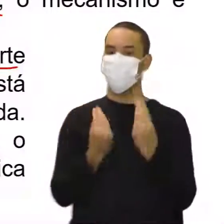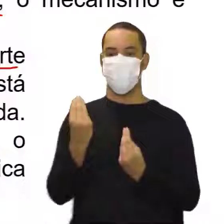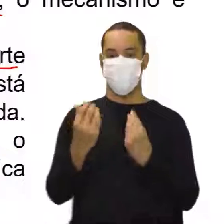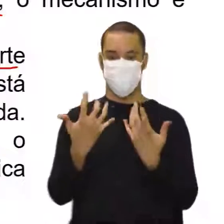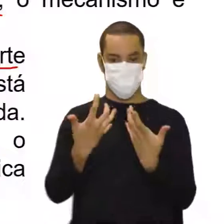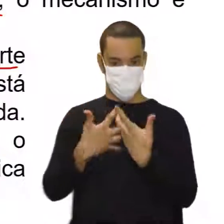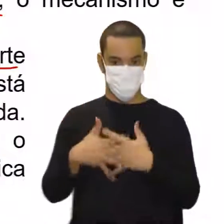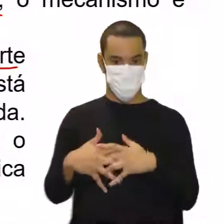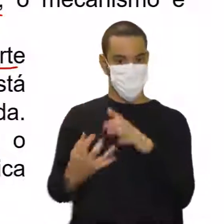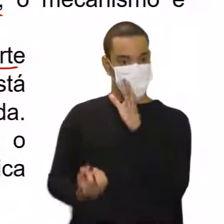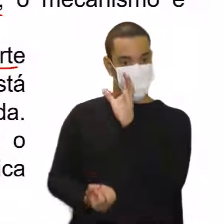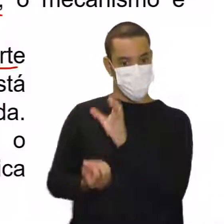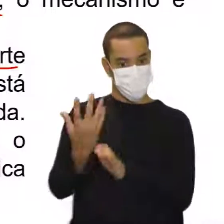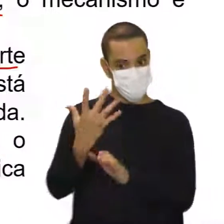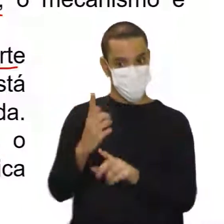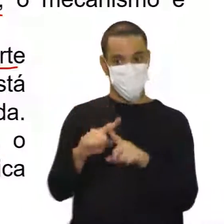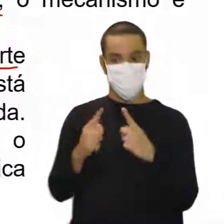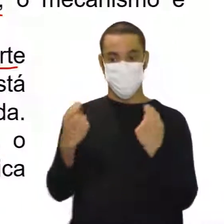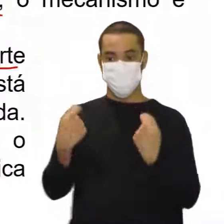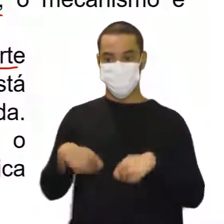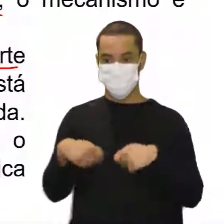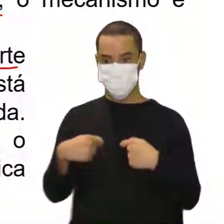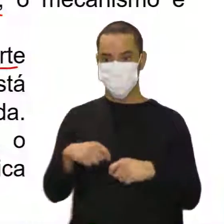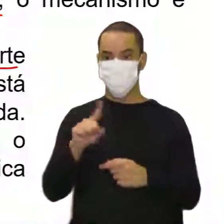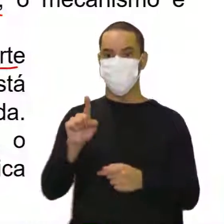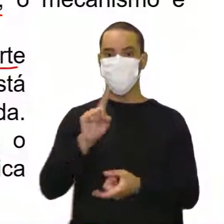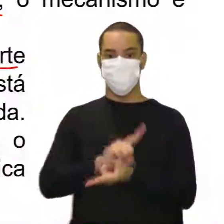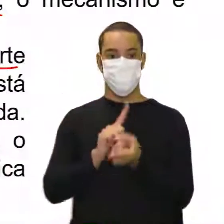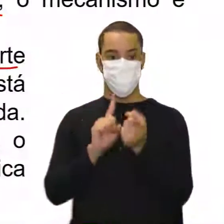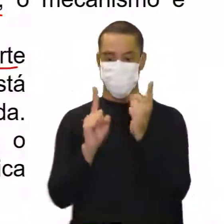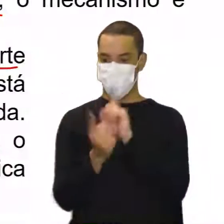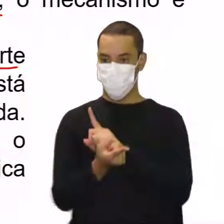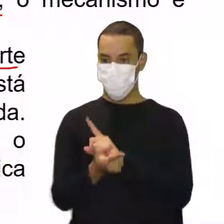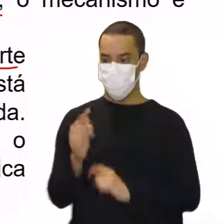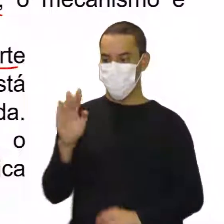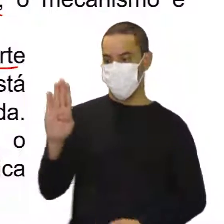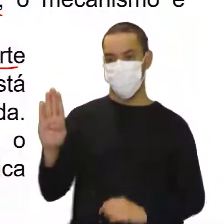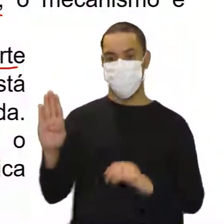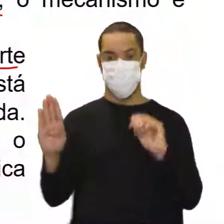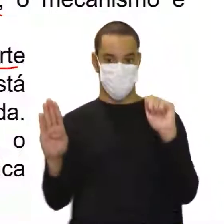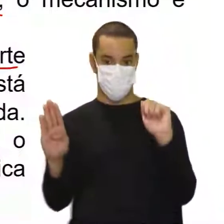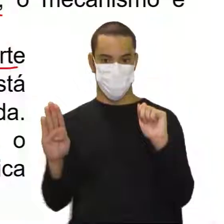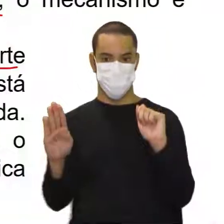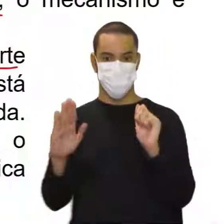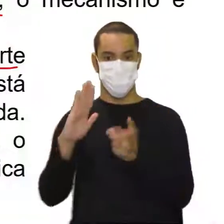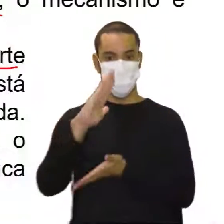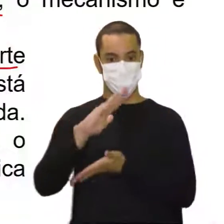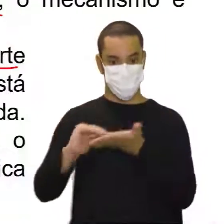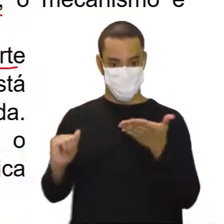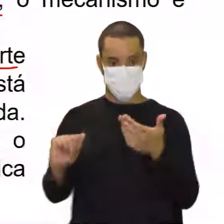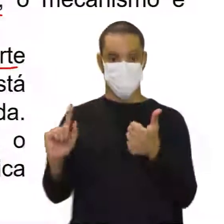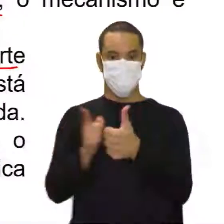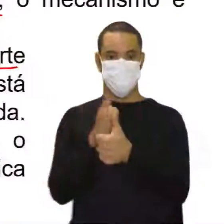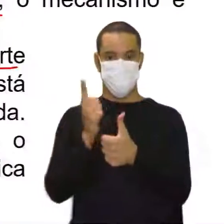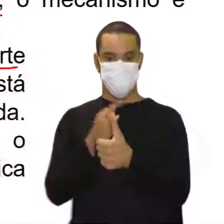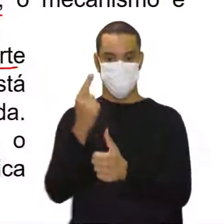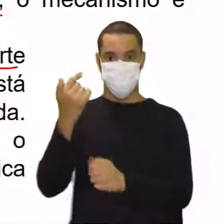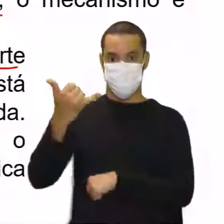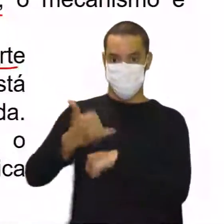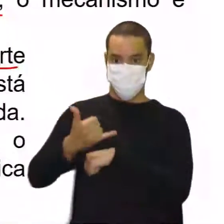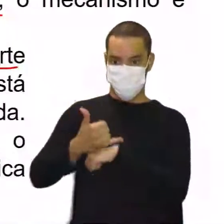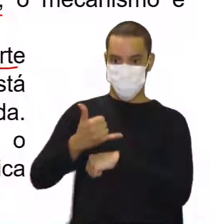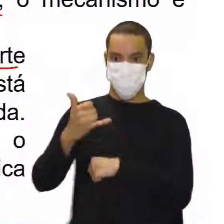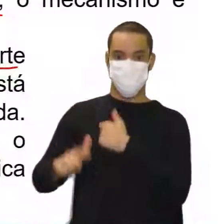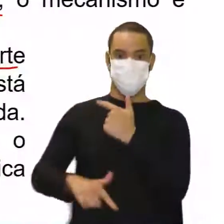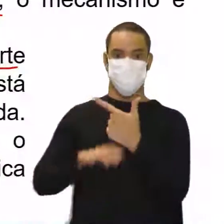é armado. Quando a corrente inverte B para A, o mecanismo é desarmado. Então, primeiro ferromagnético e segundo ele